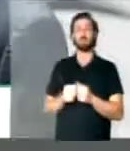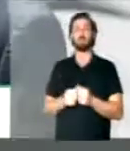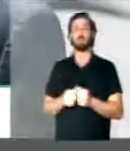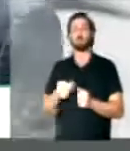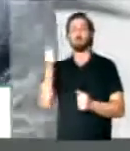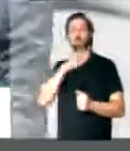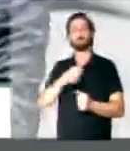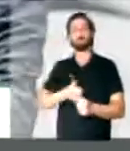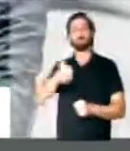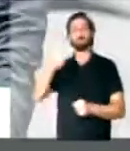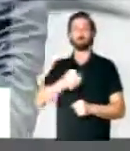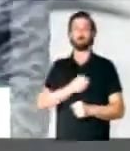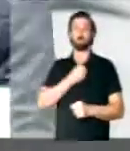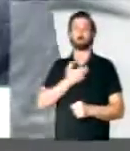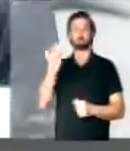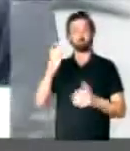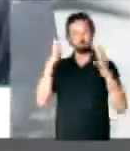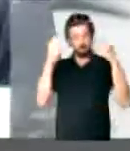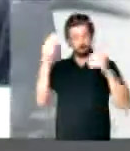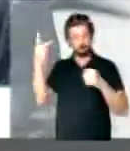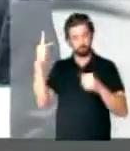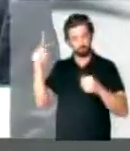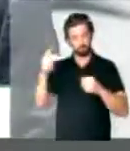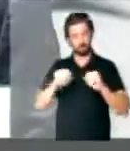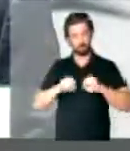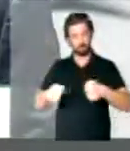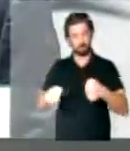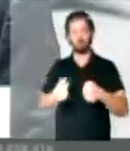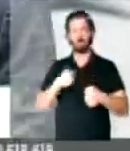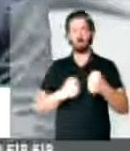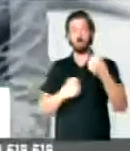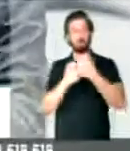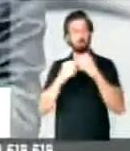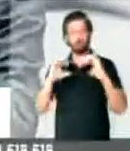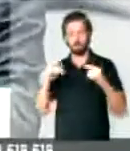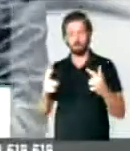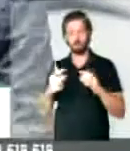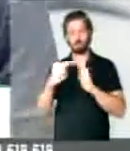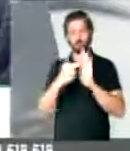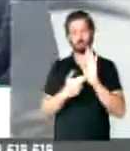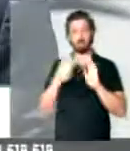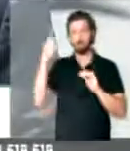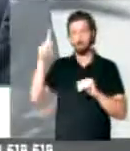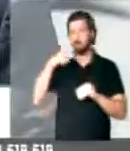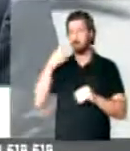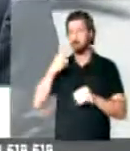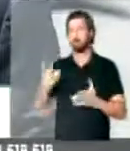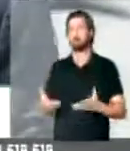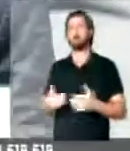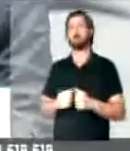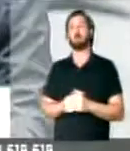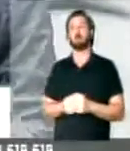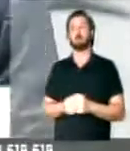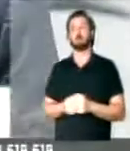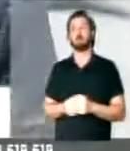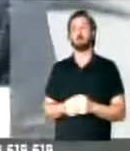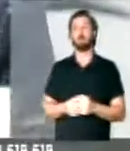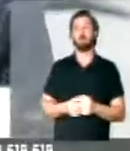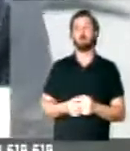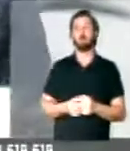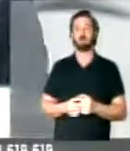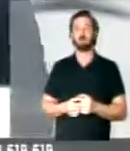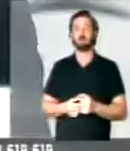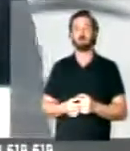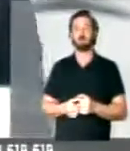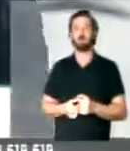com dignidade. Parabéns pela sua defesa e o meu apoio incondicional às premissas que Vossa Excelência sustenta nesse belo oratório.